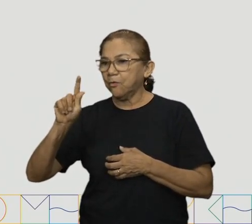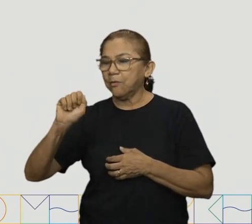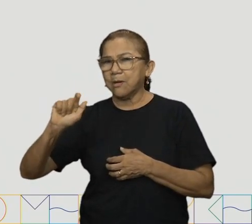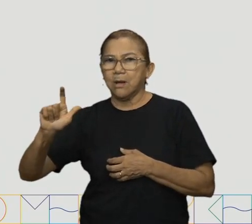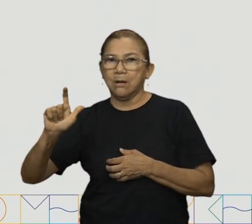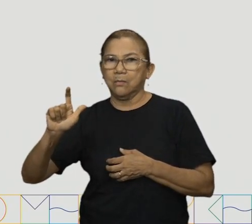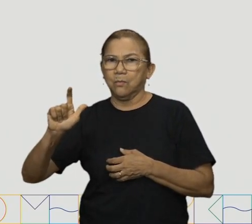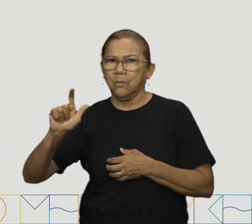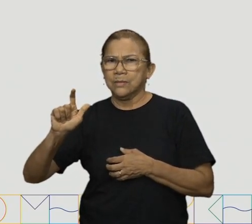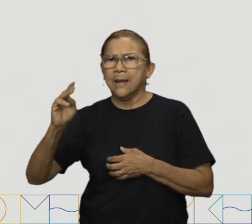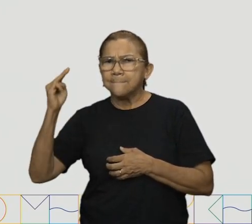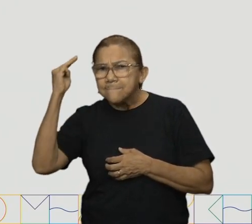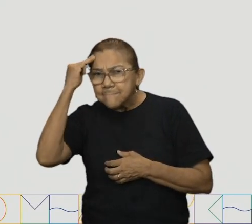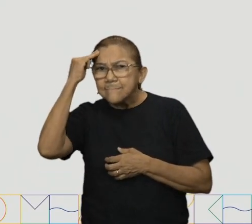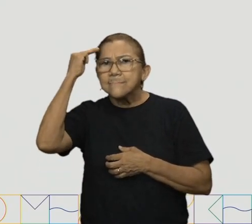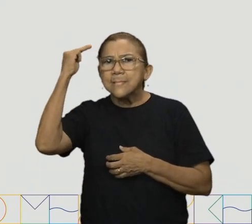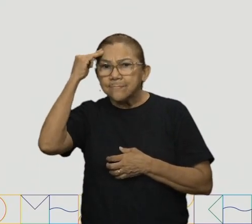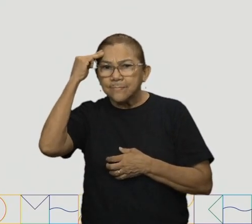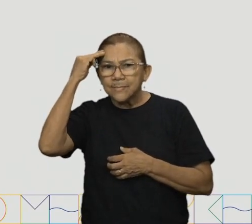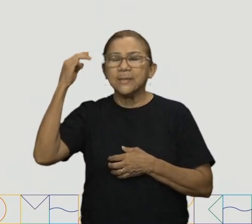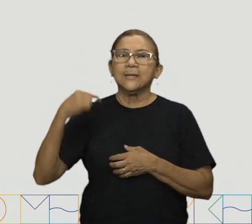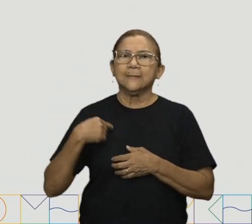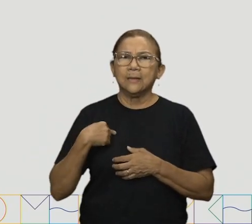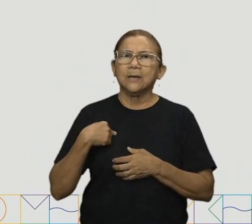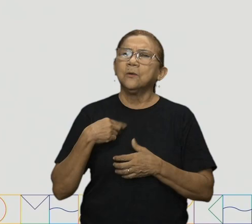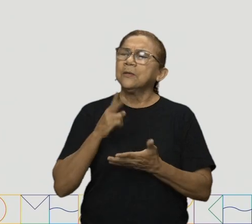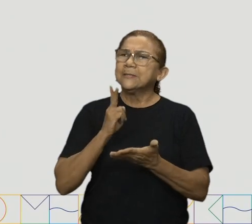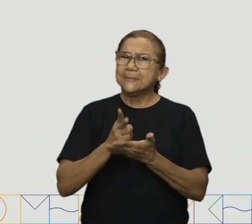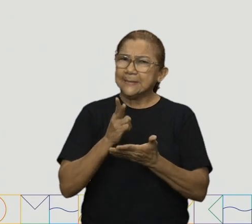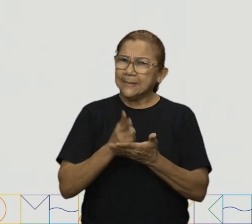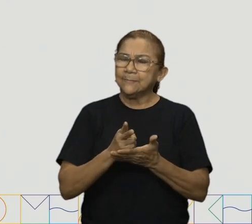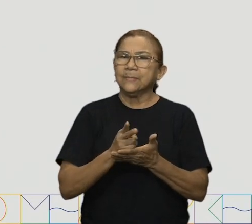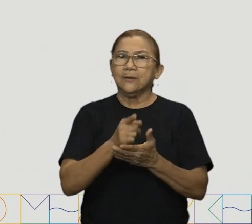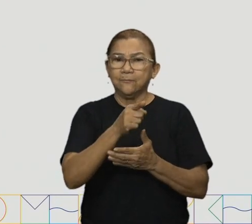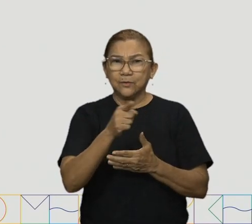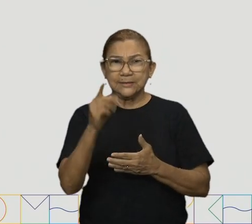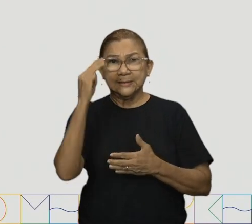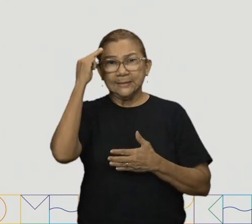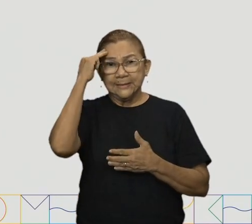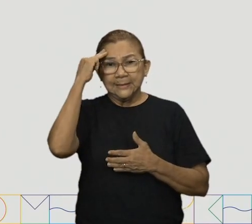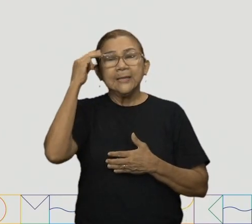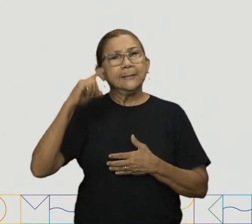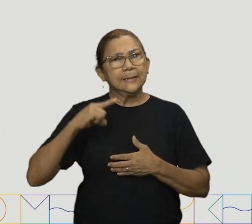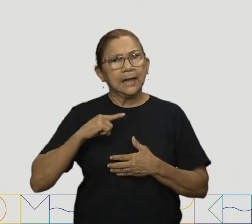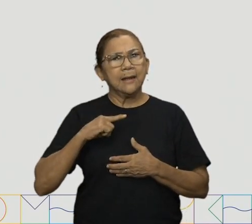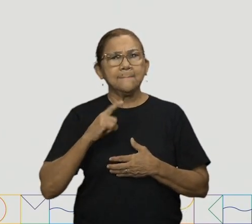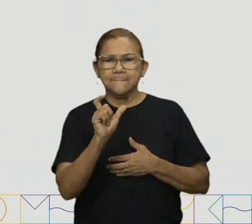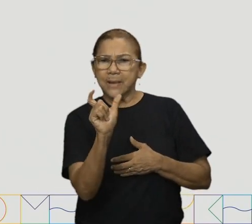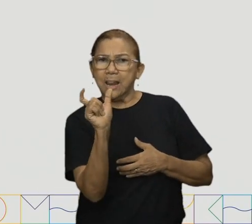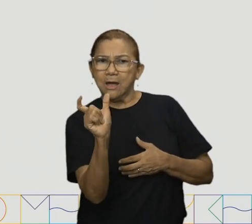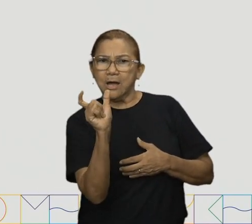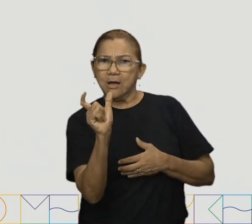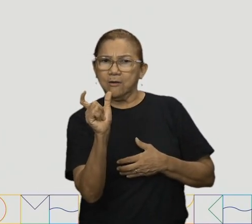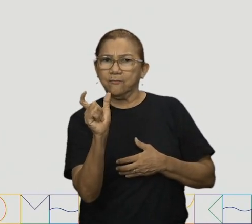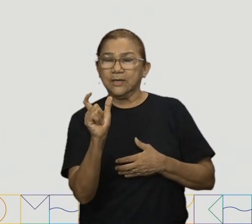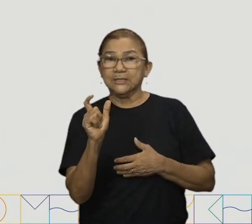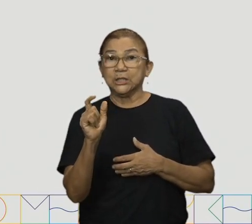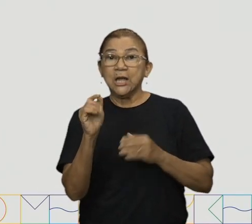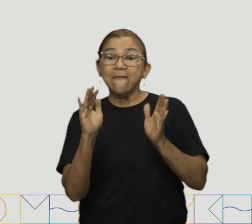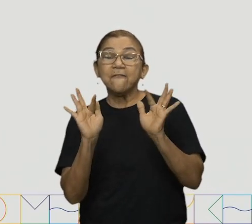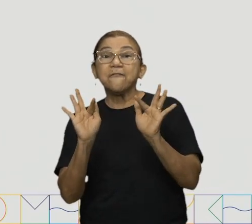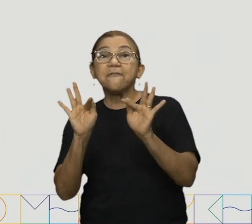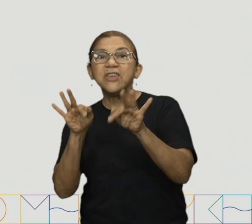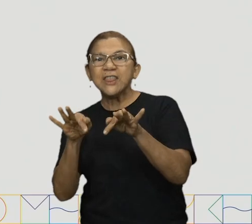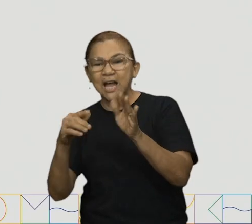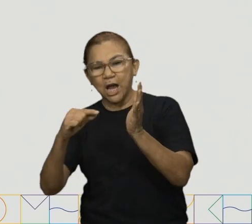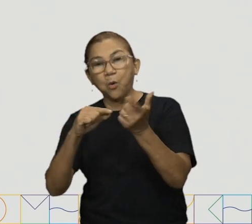batendo nessa tecla para vocês perceberem. Porque às vezes tem palavras que terminam com E, mas ela tem som de I, certo?